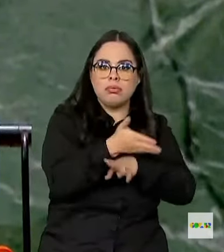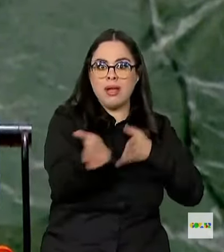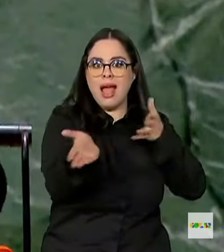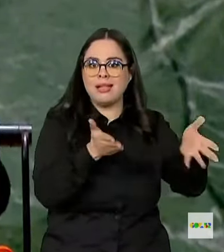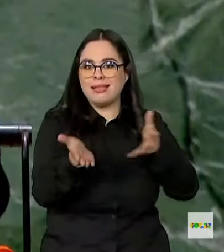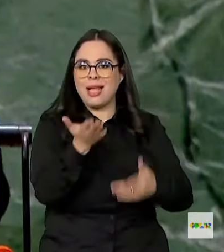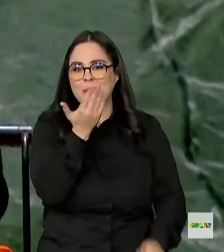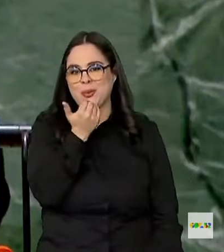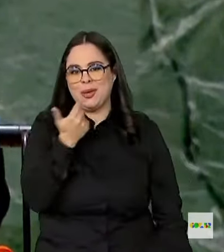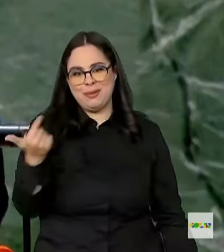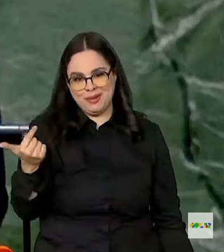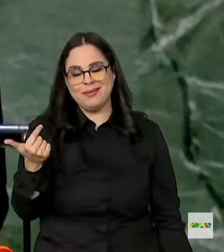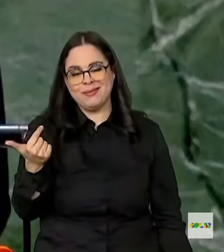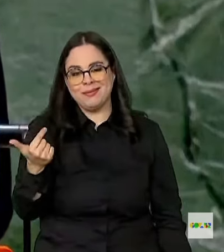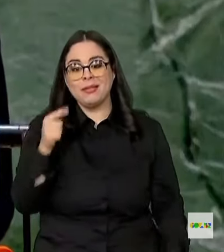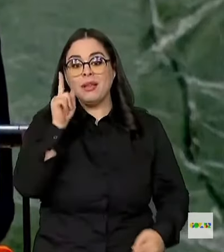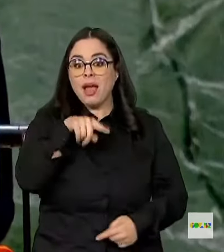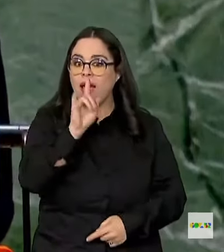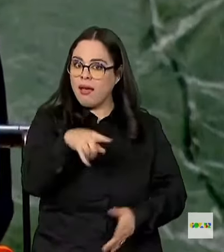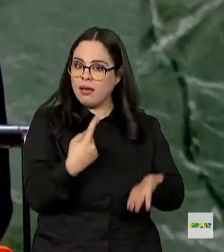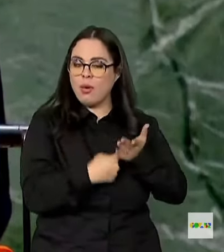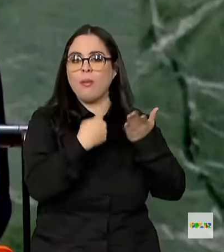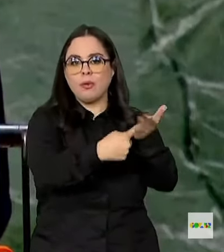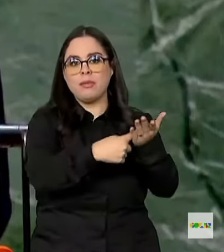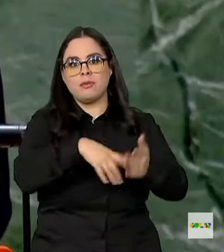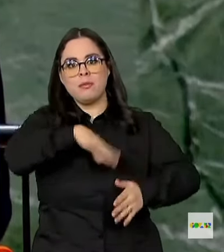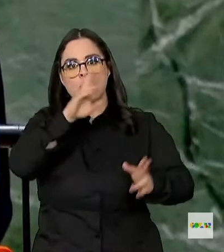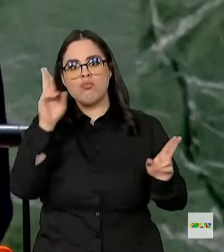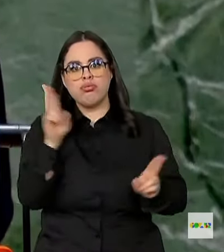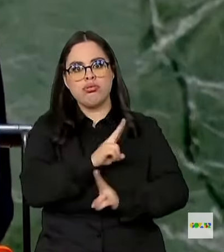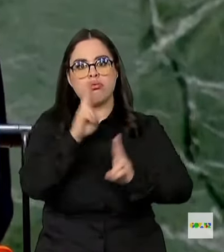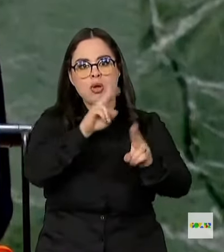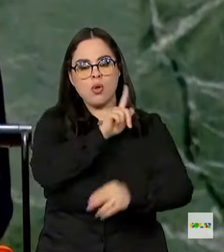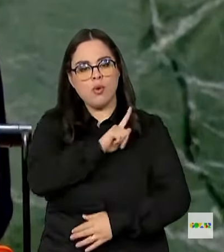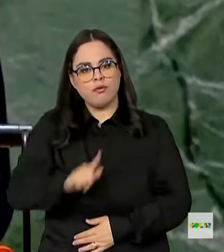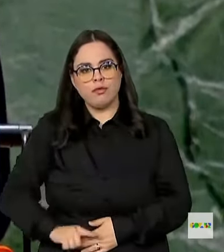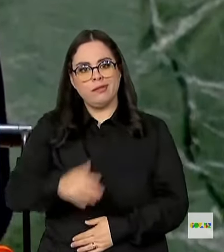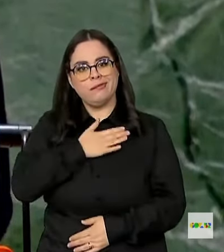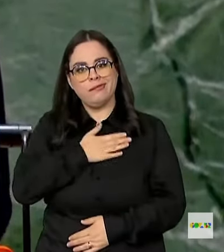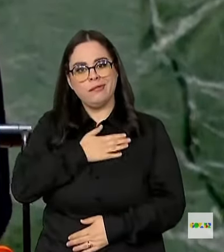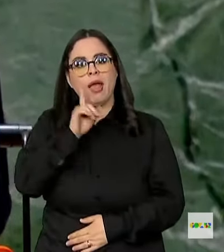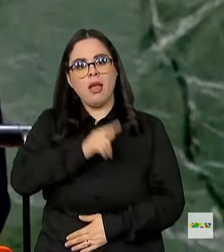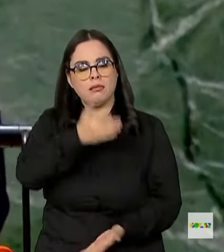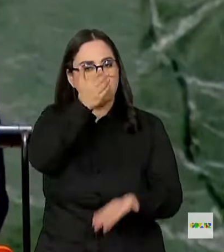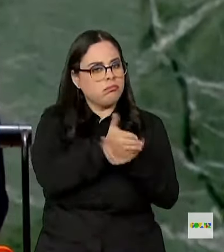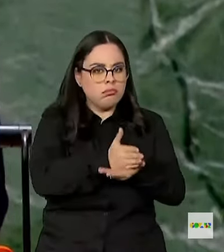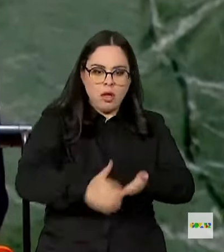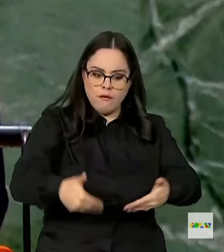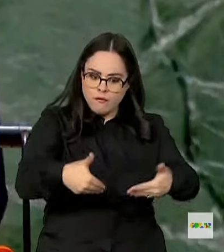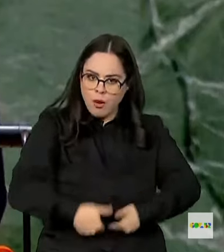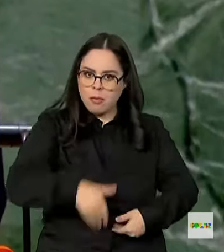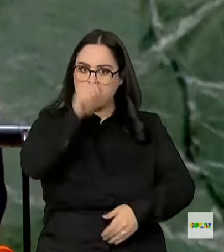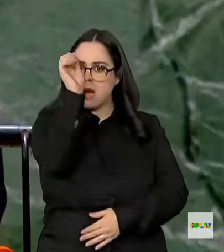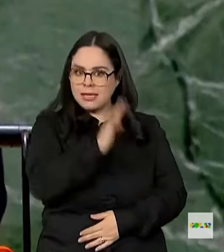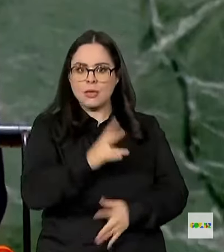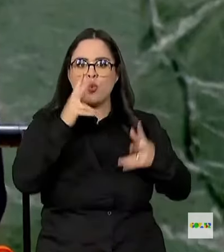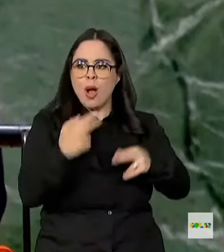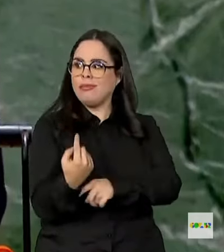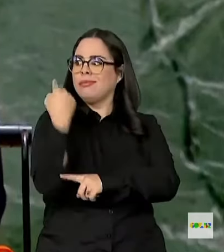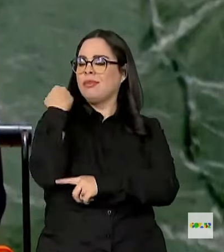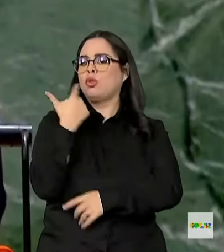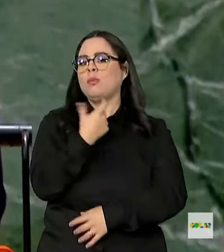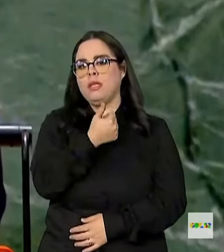alimentos. Esse é o compromisso mais urgente do meu governo: acabar com a fome no Brasil, como fizemos